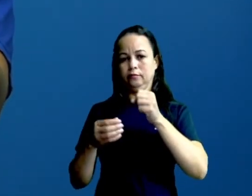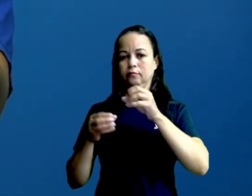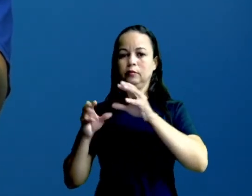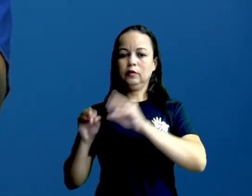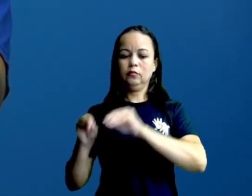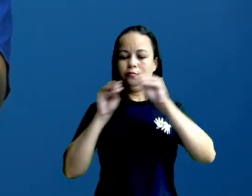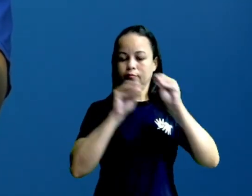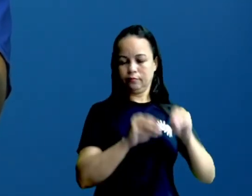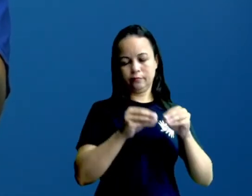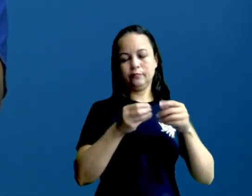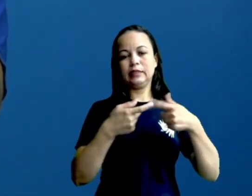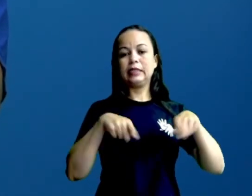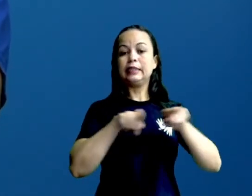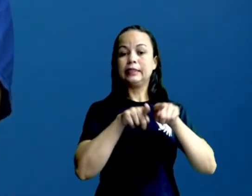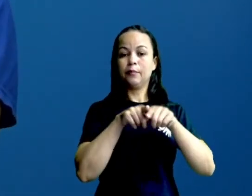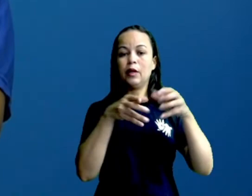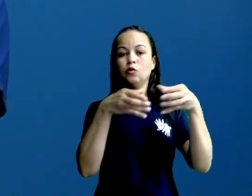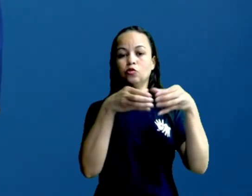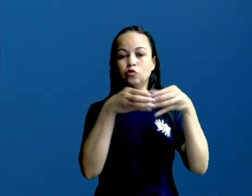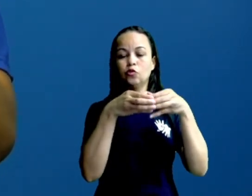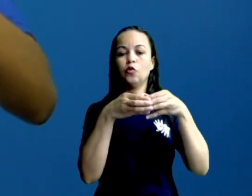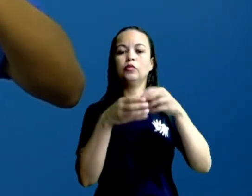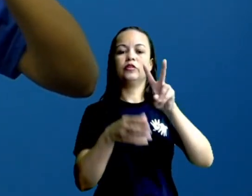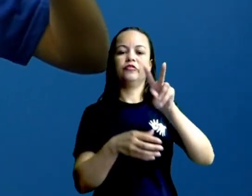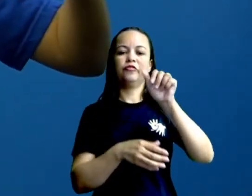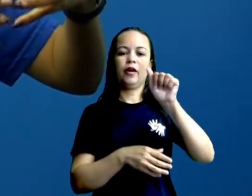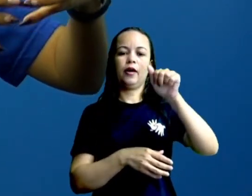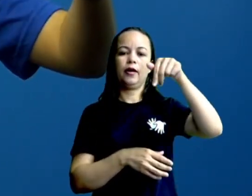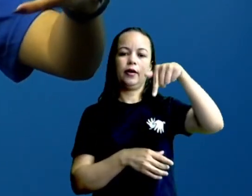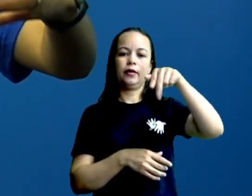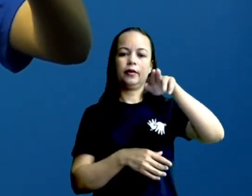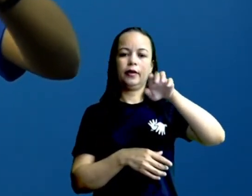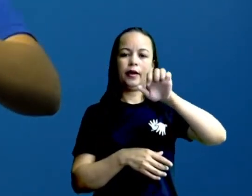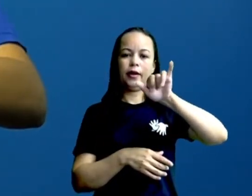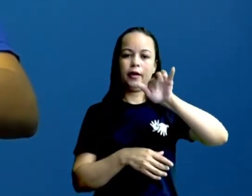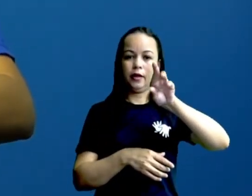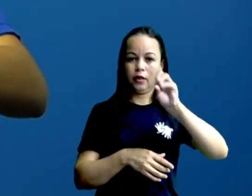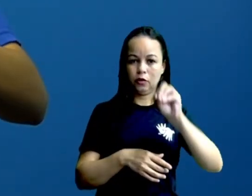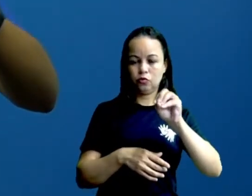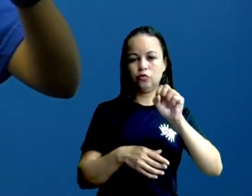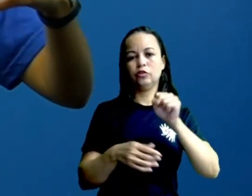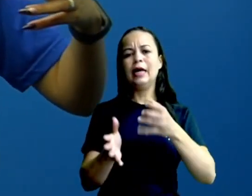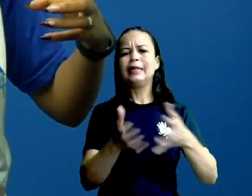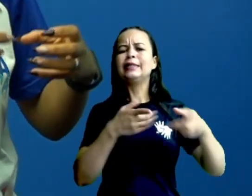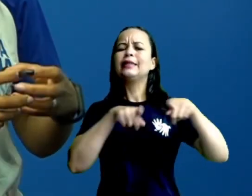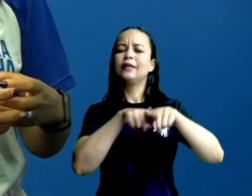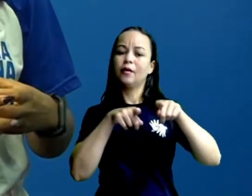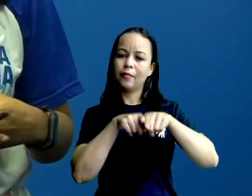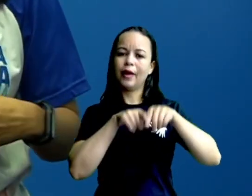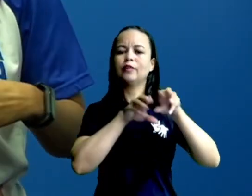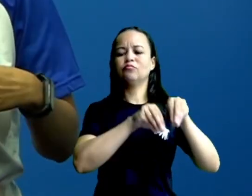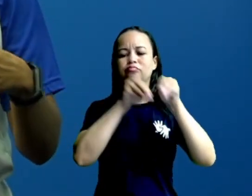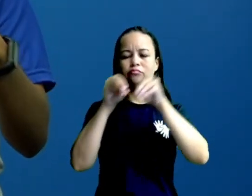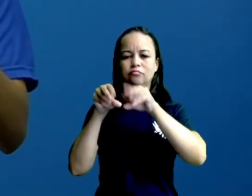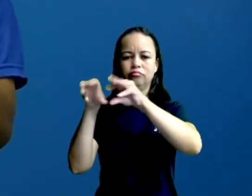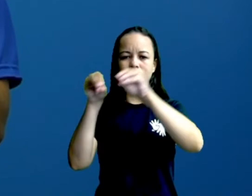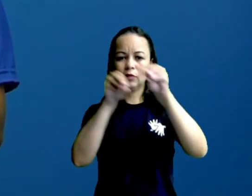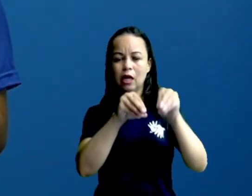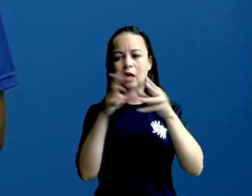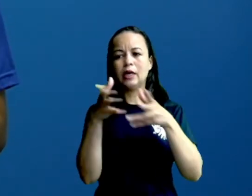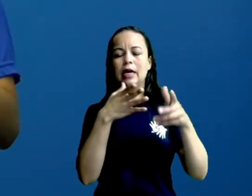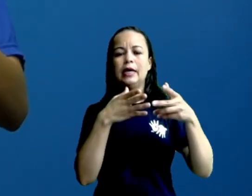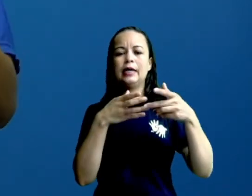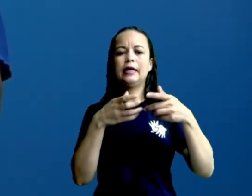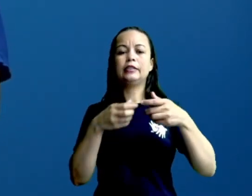litoral para o sertão. E aí esses pontos de descansos que eles tinham em determinadas regiões, esses